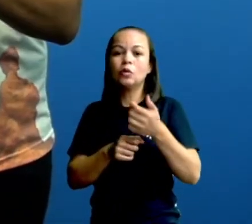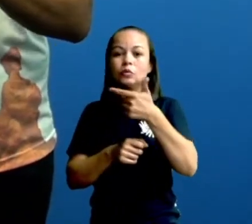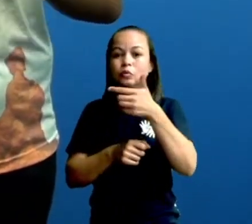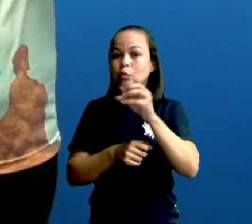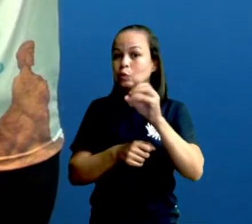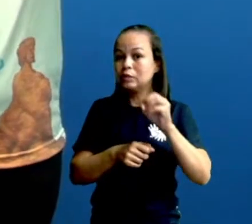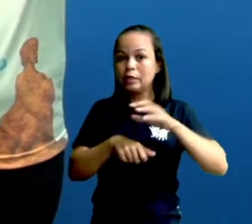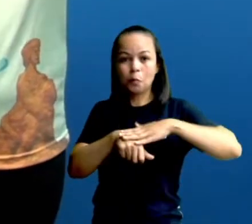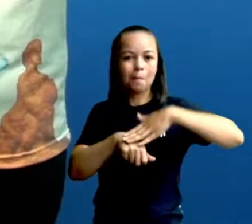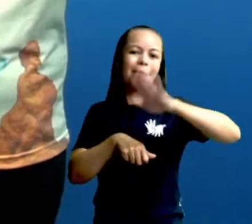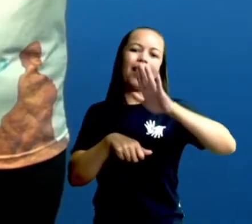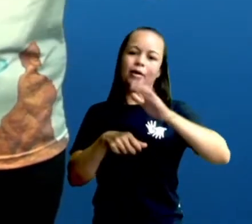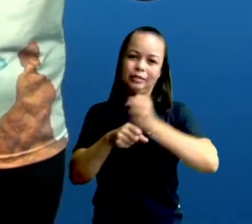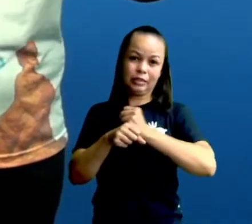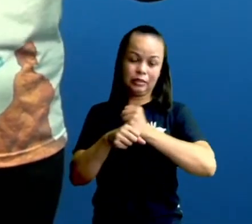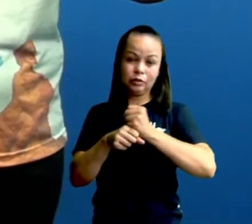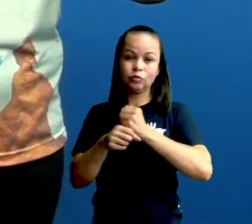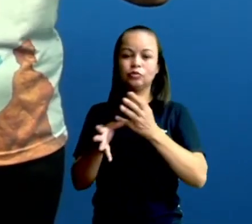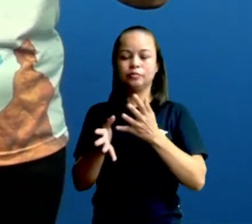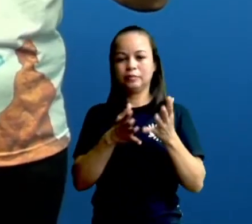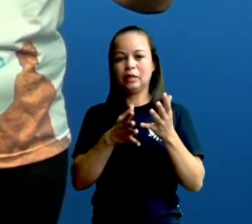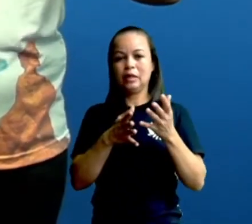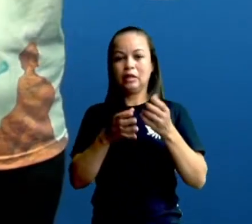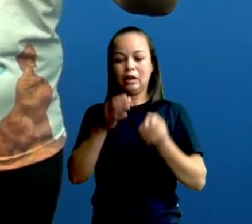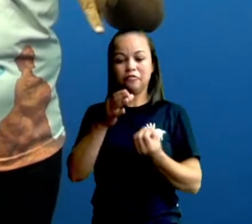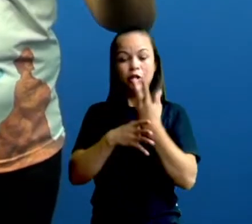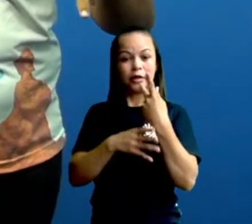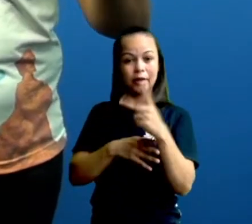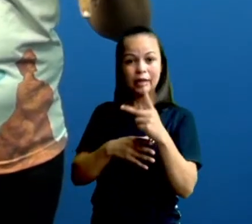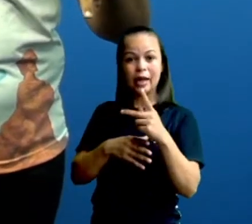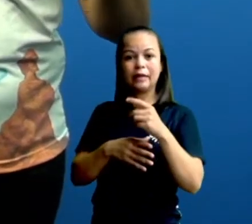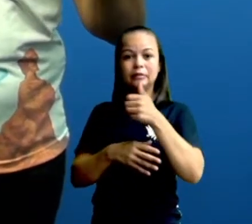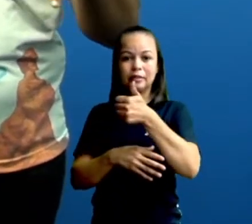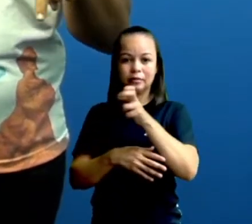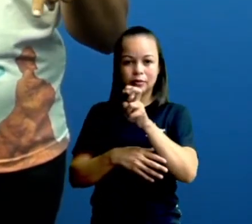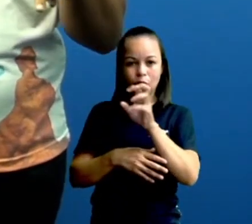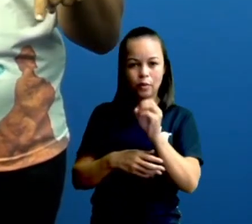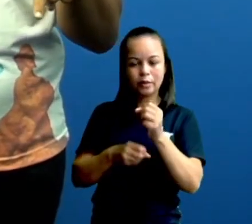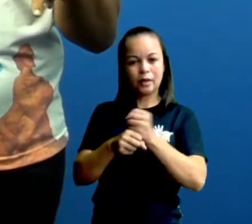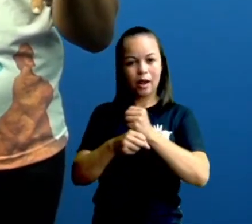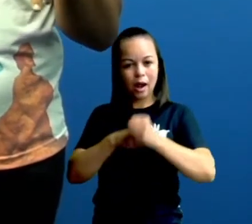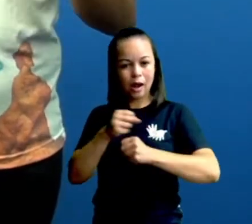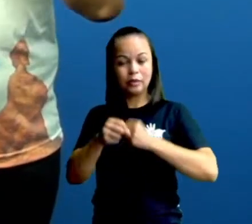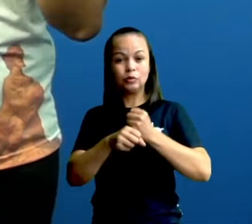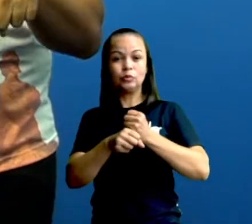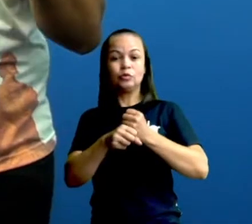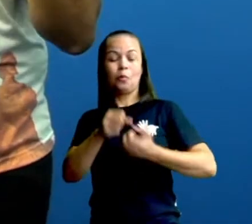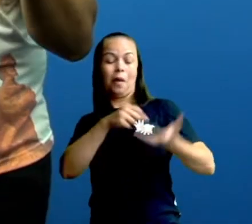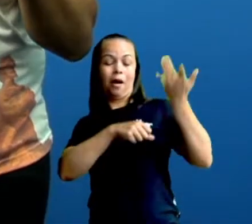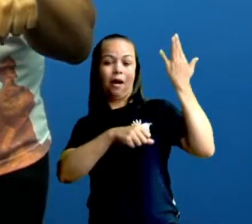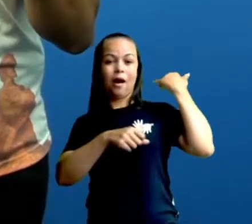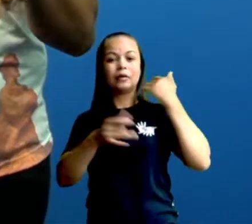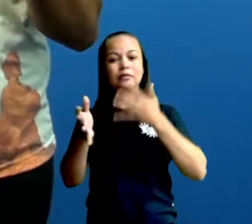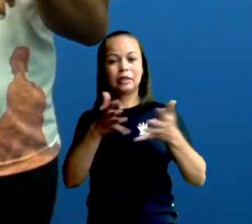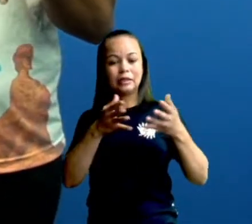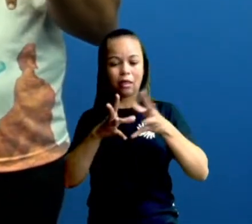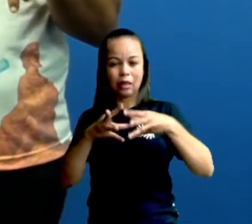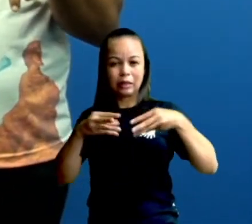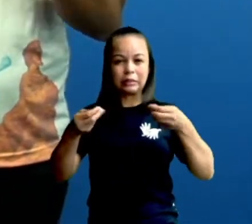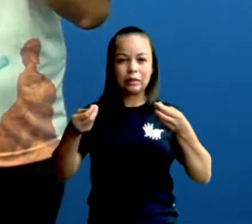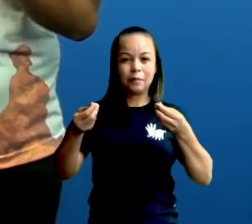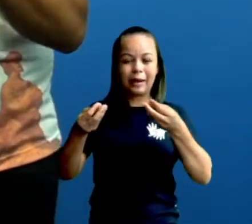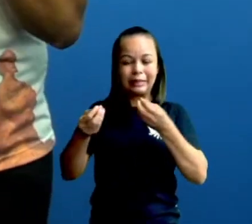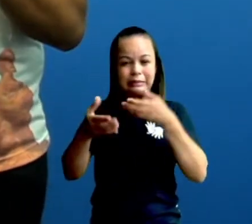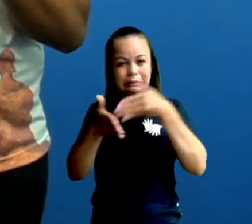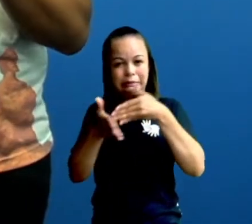Então, o plástico que foi criado há 150 anos atrás continua aqui chamando nossa atenção, continua impactando